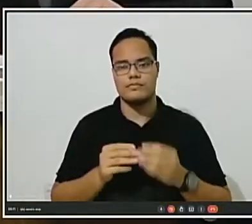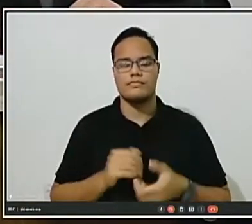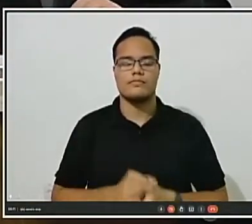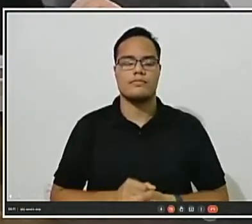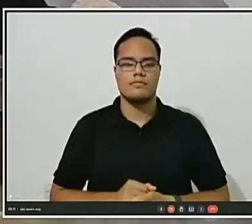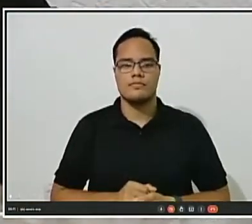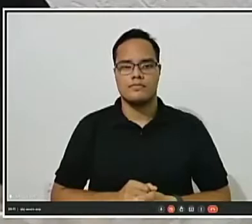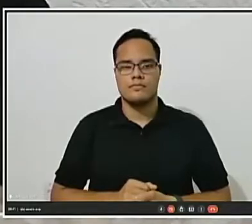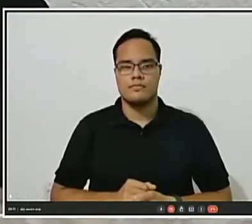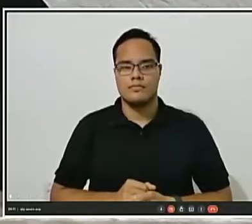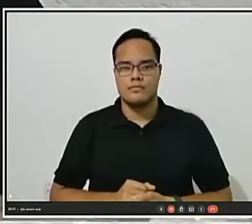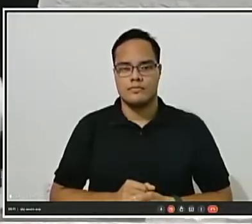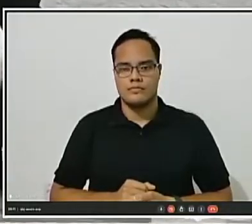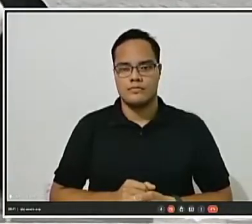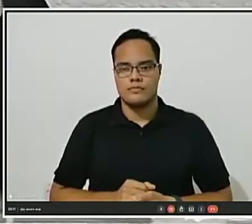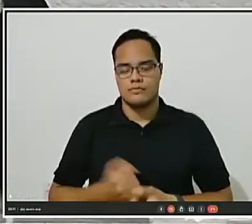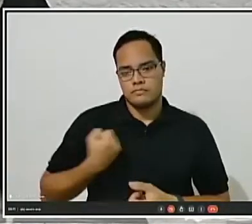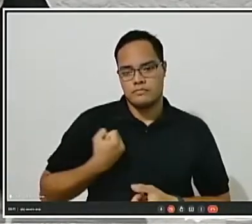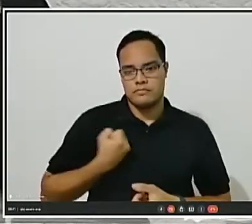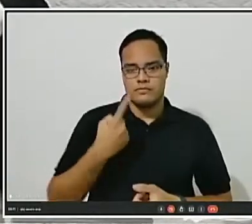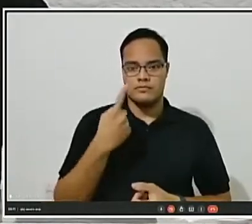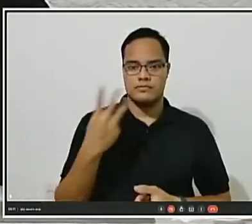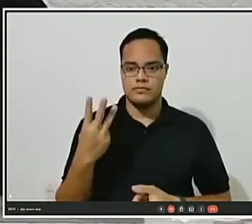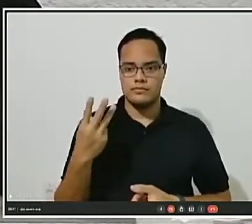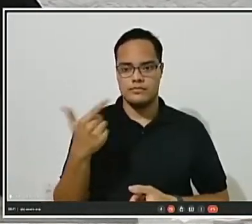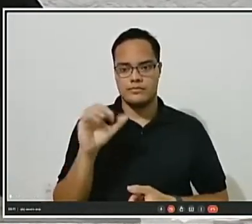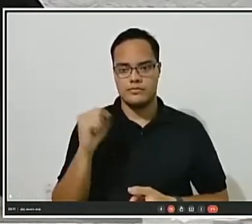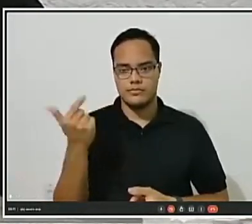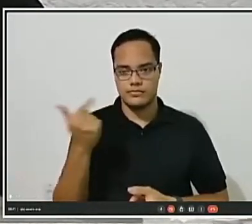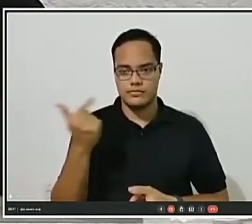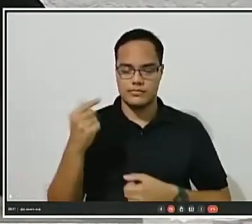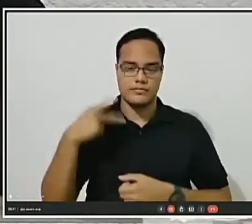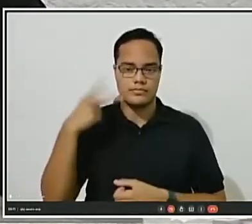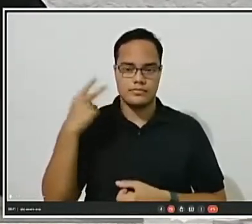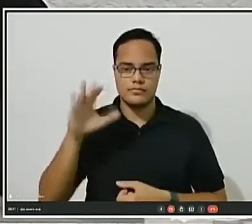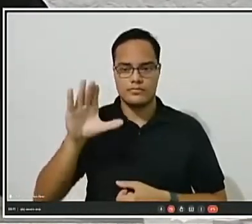Número 13 de 2022, do vereador Edenilson de Godoy.